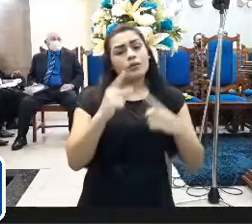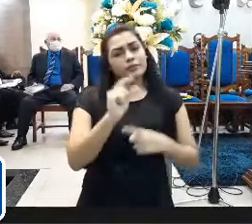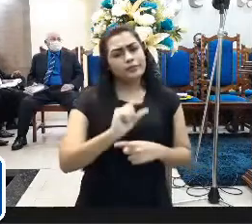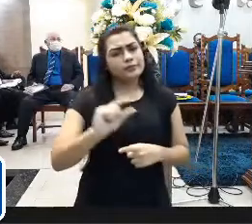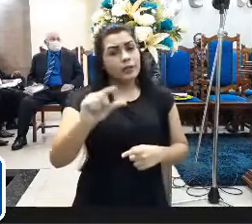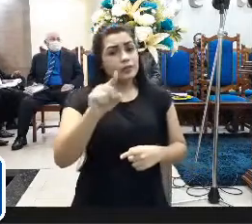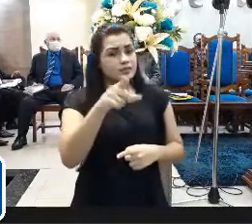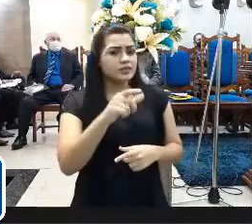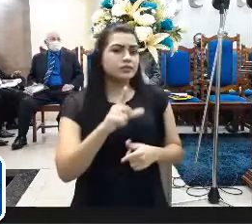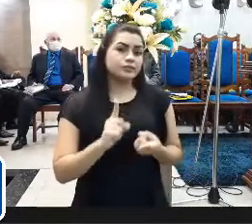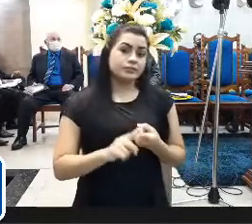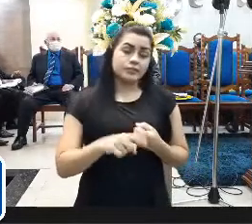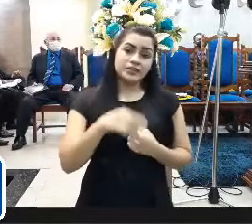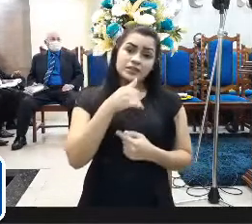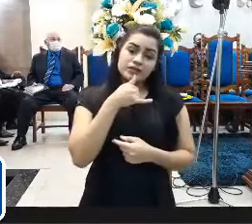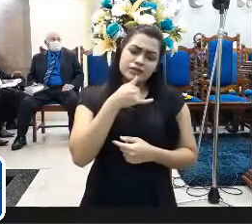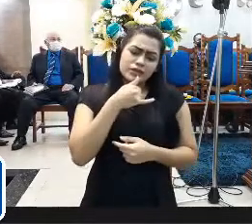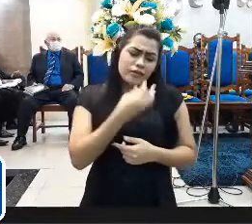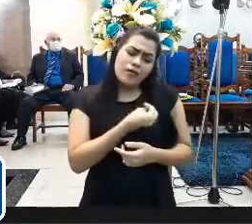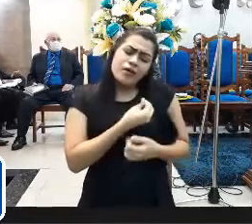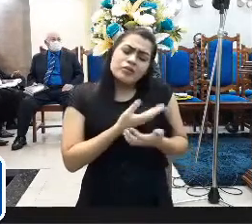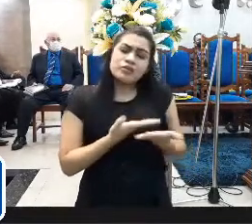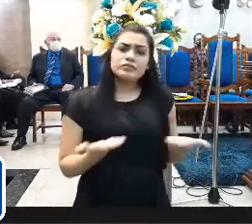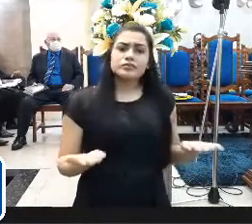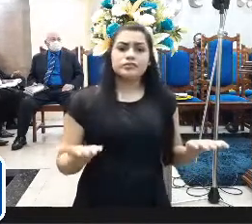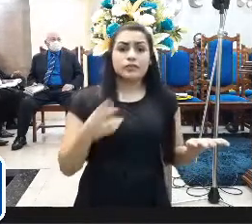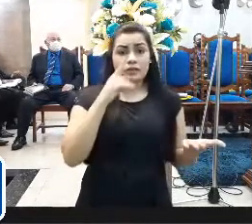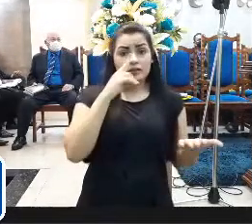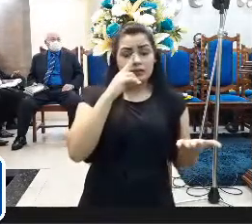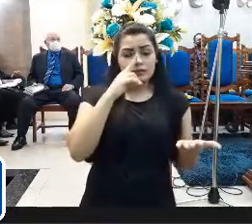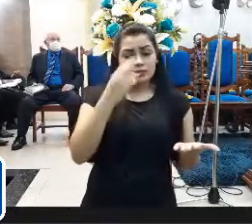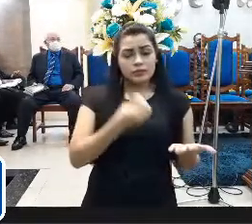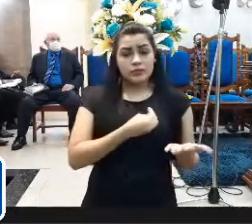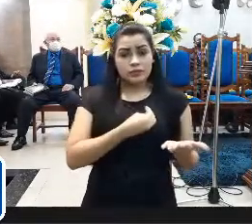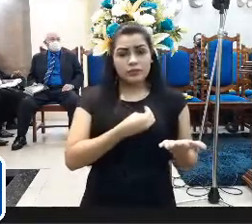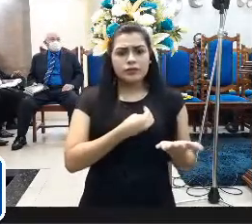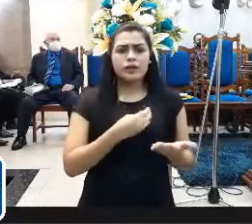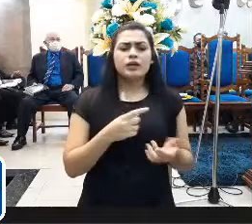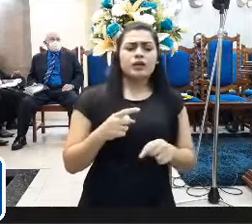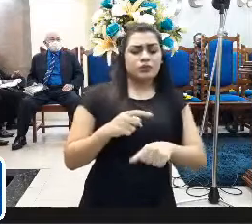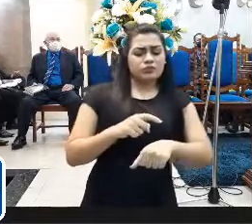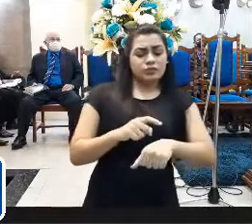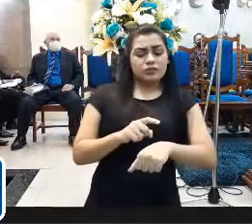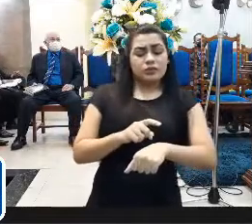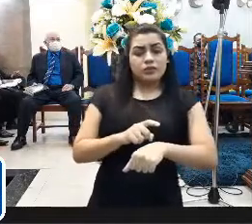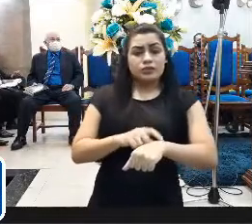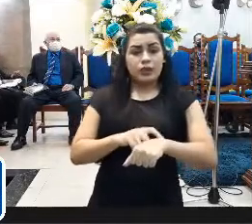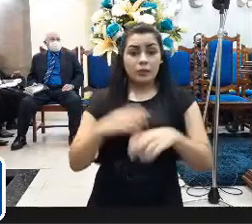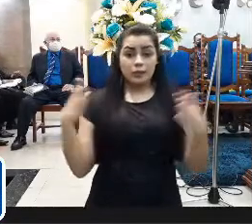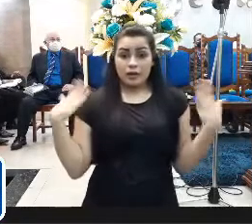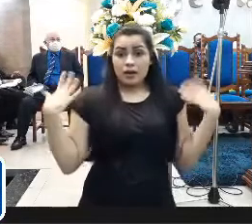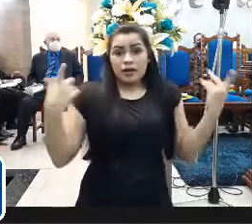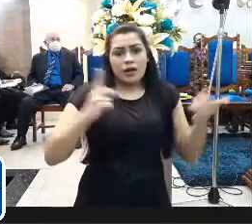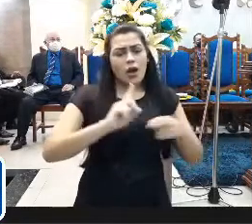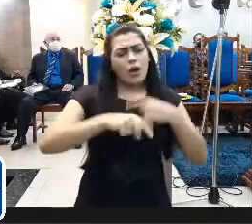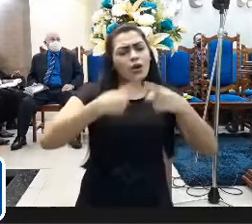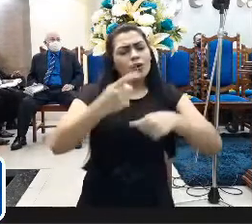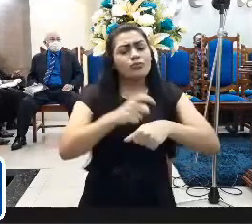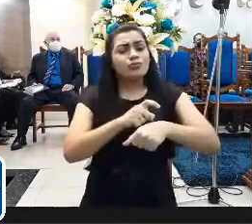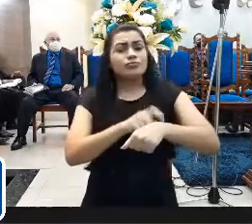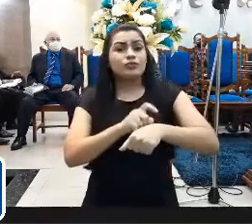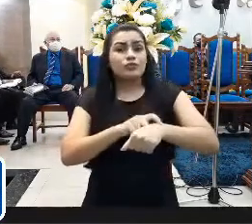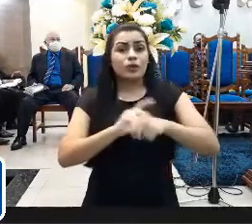ter tristeza. A vida é assim, a vida cristã é momento de alegria, é momento de tristeza, é momento